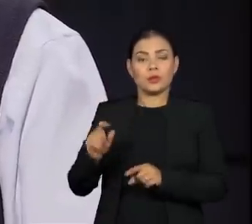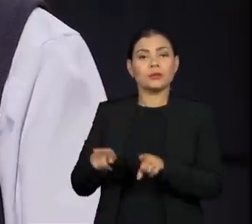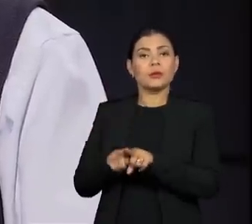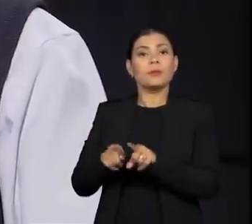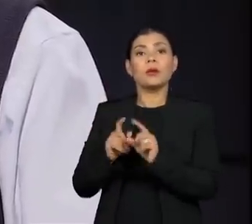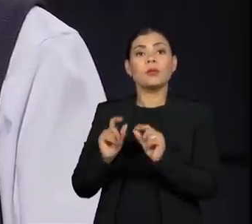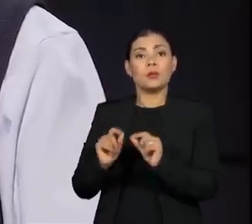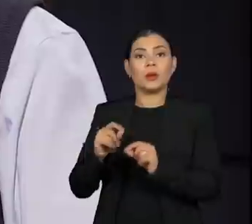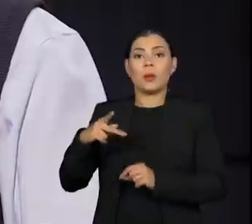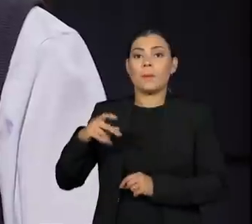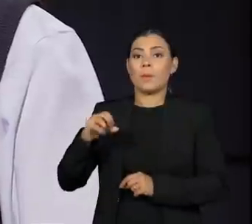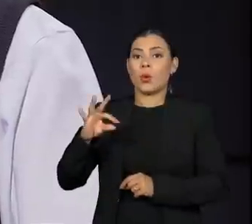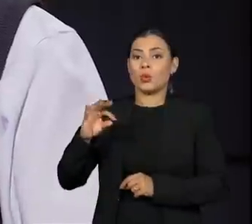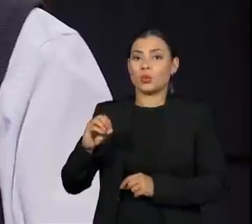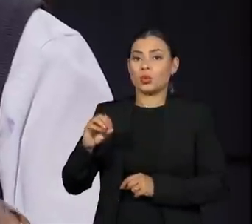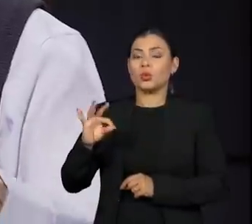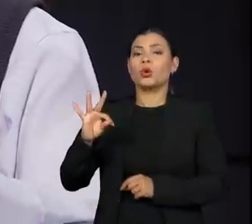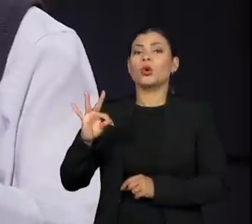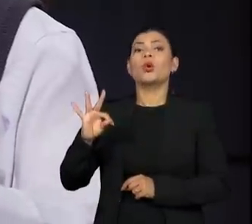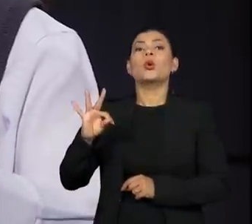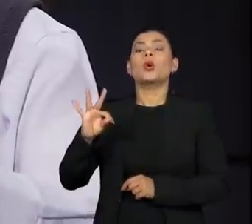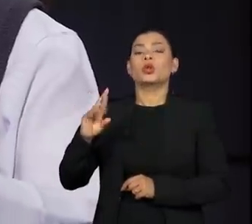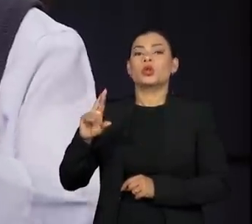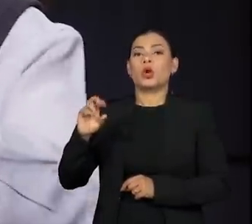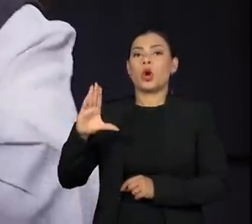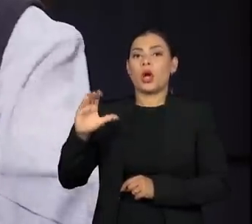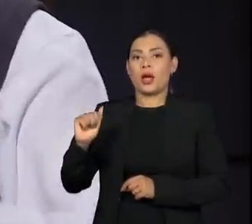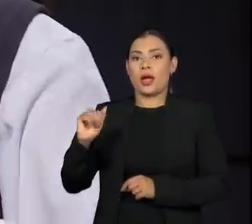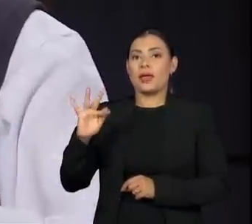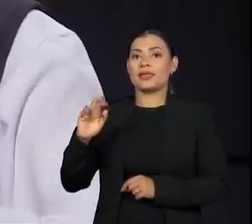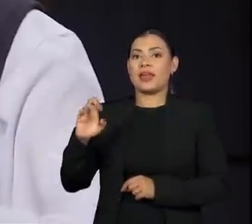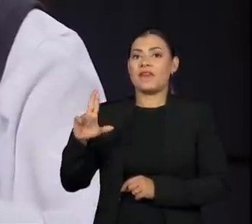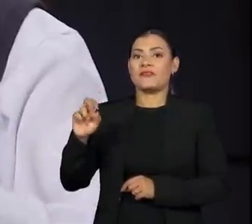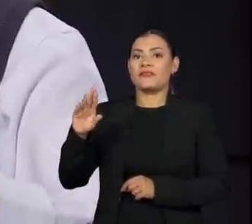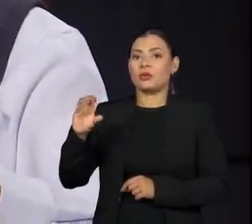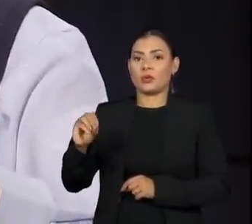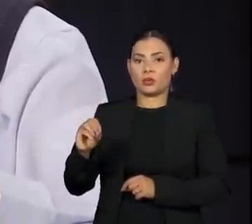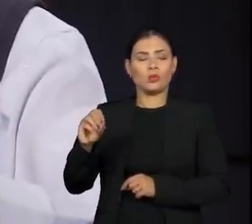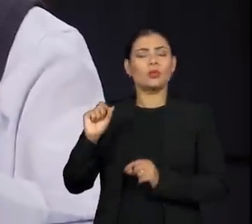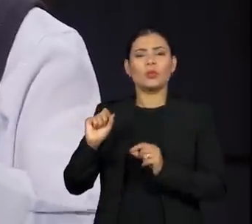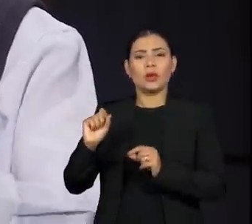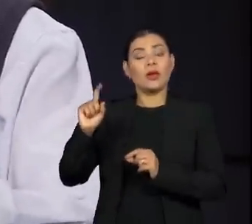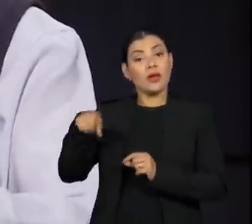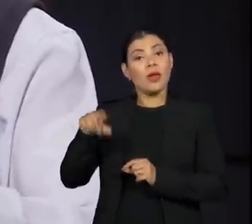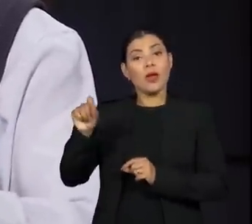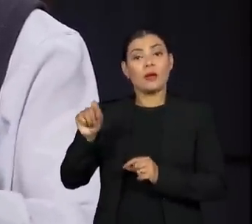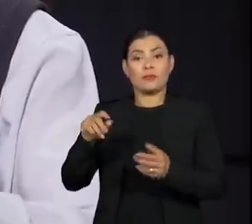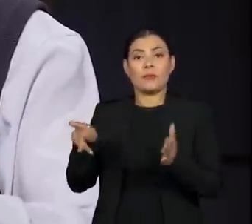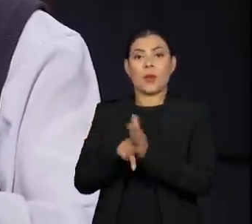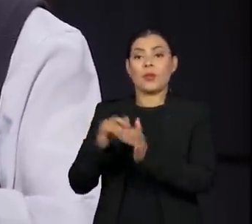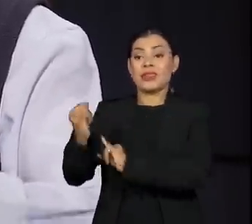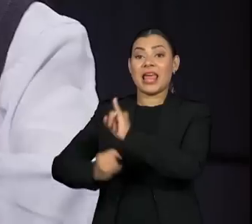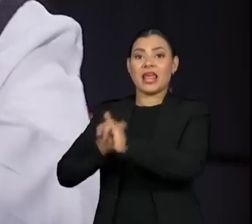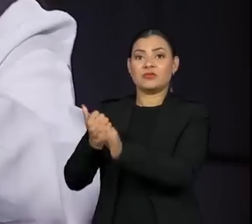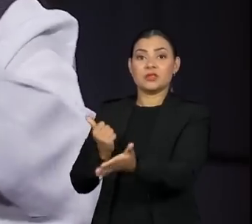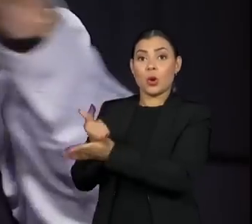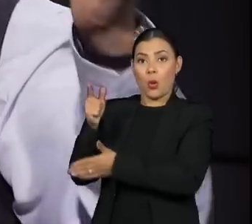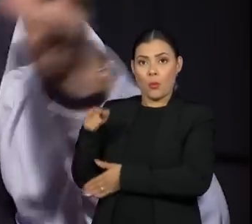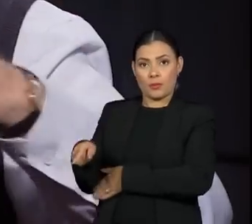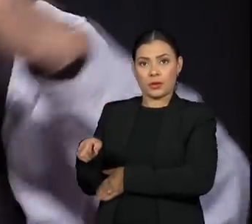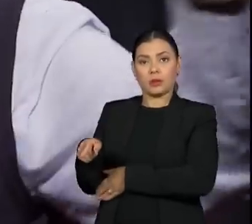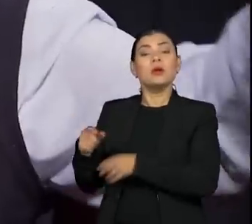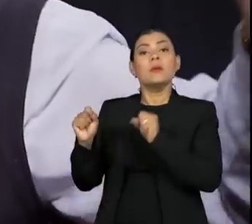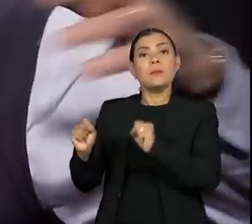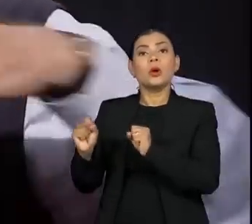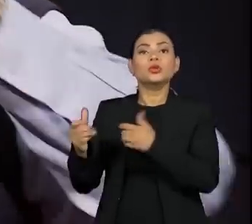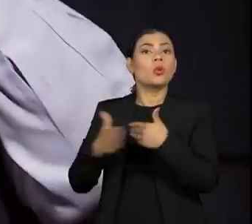que que são pontos de troca de tráfico quando você contrata a internet para sua empresa né com Aquela quantidade que você contratou seu pai para onde